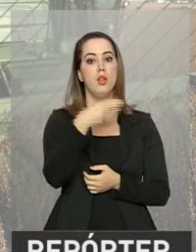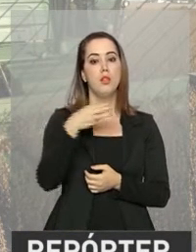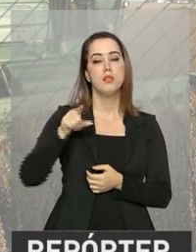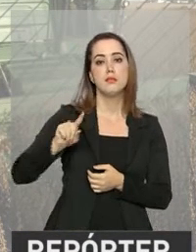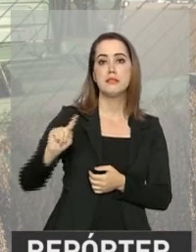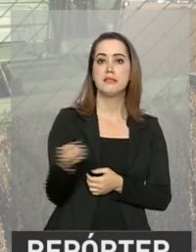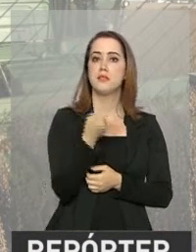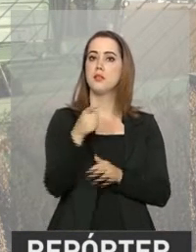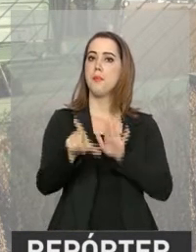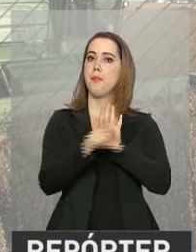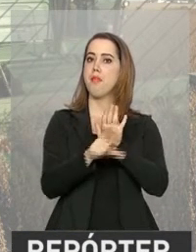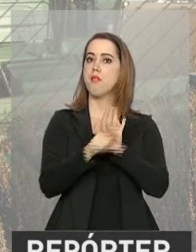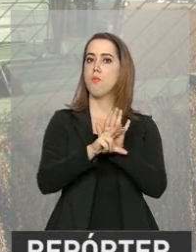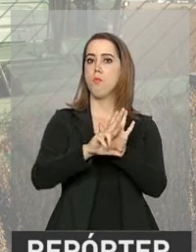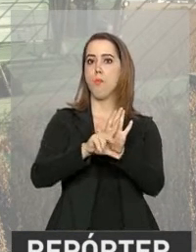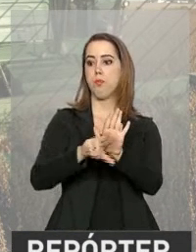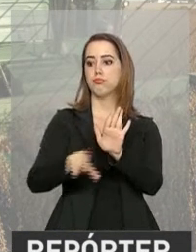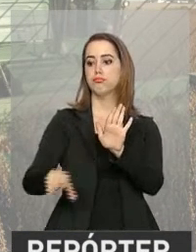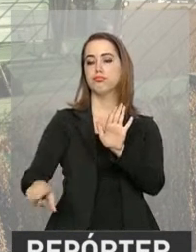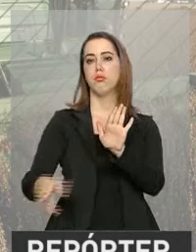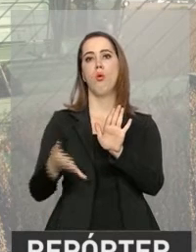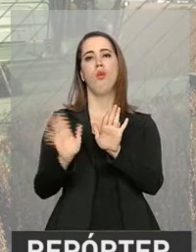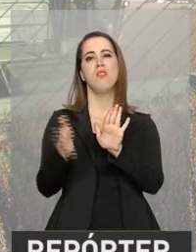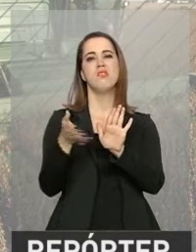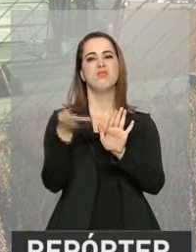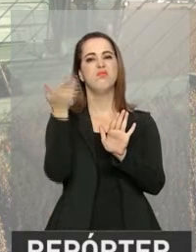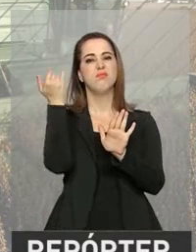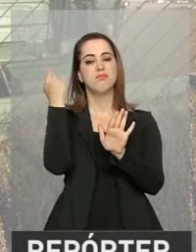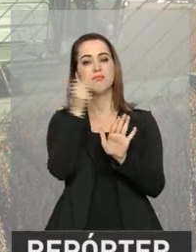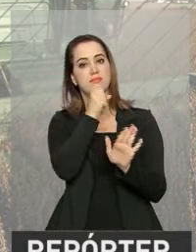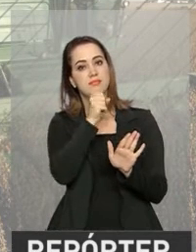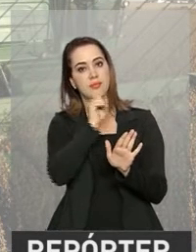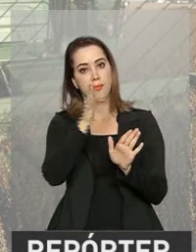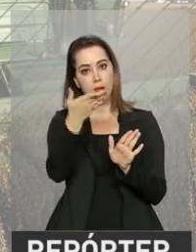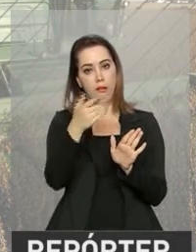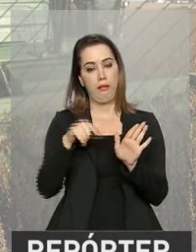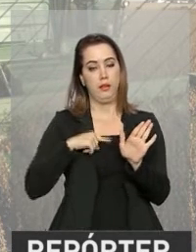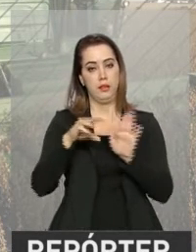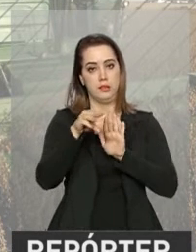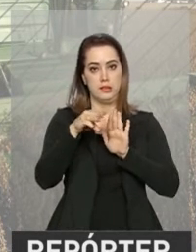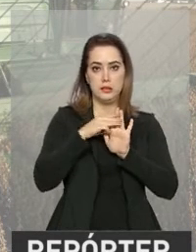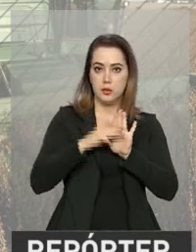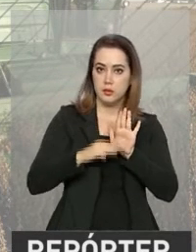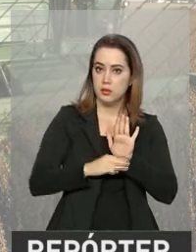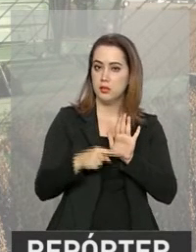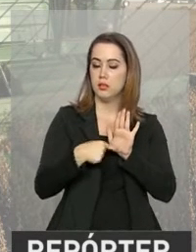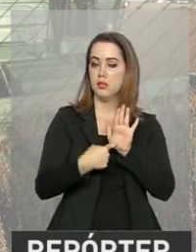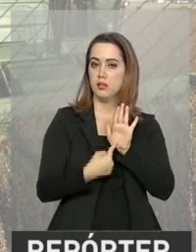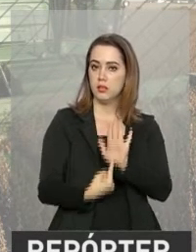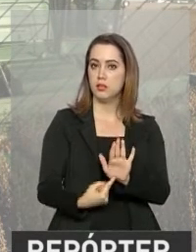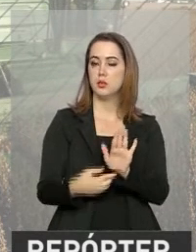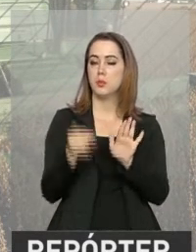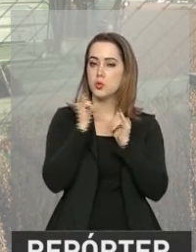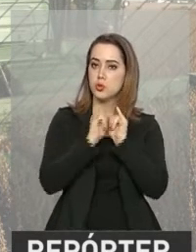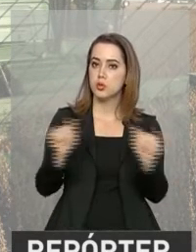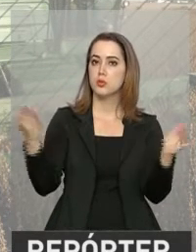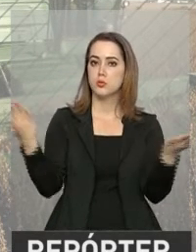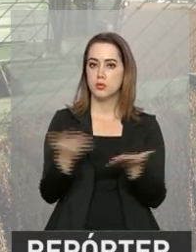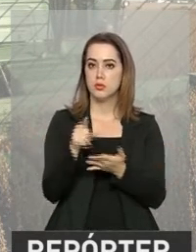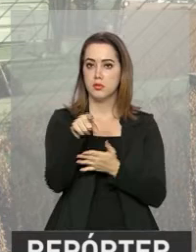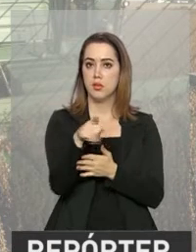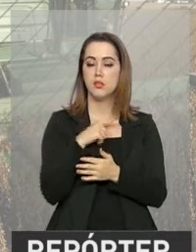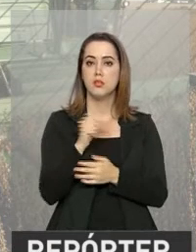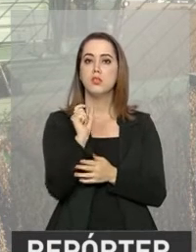da Agricultura. Muitas delas estão desatualizadas. Entre as medidas anunciadas nesta quarta-feira, que fazem parte do Plano Agro